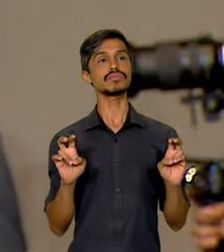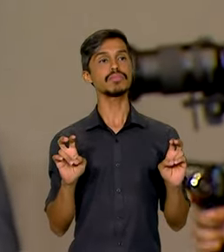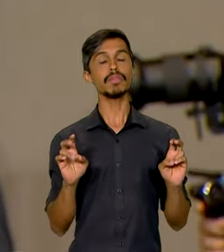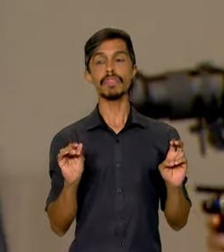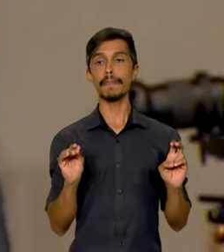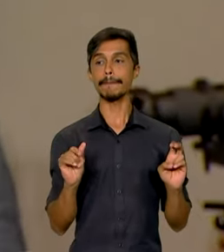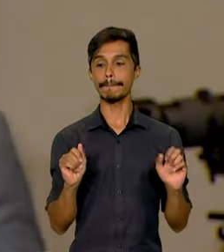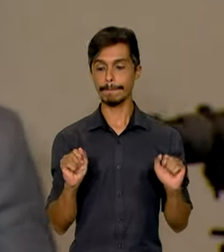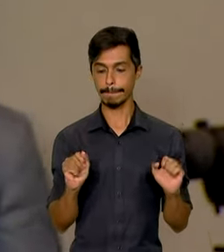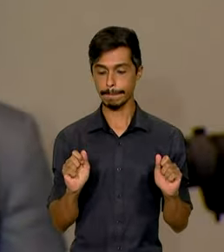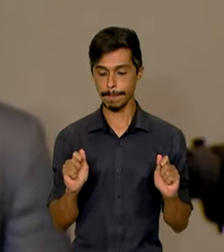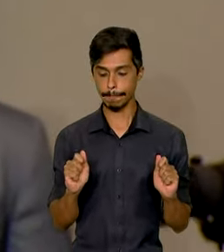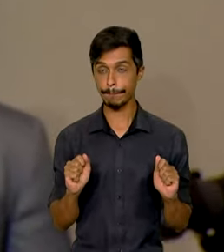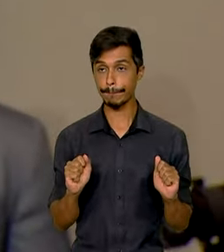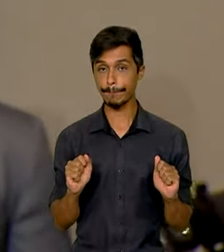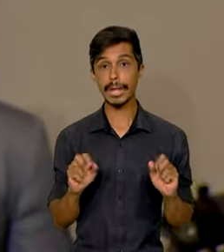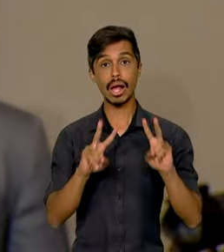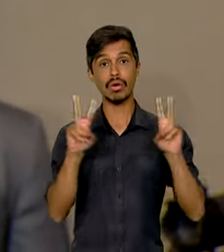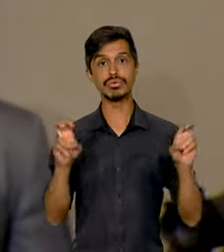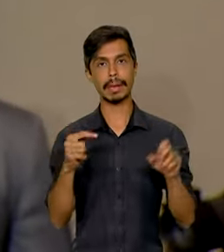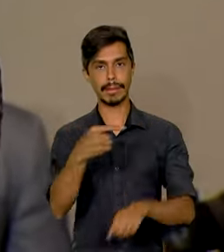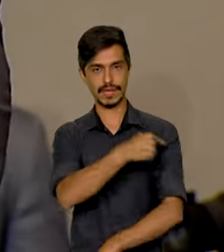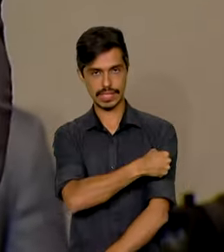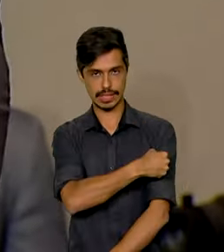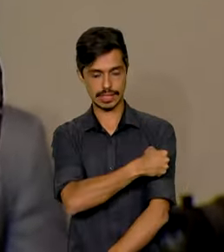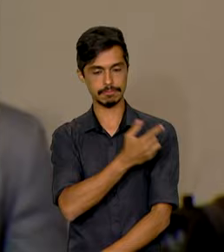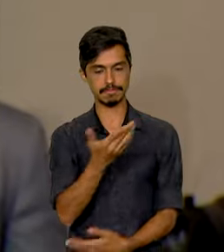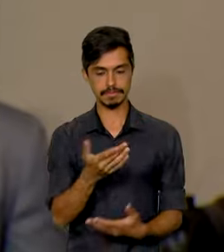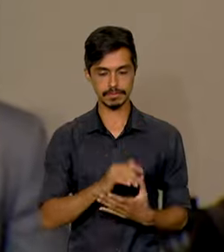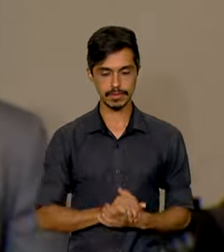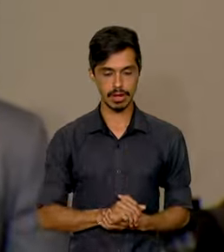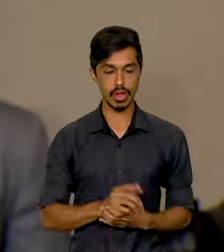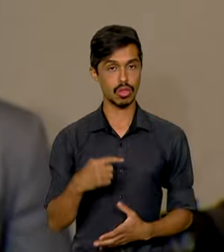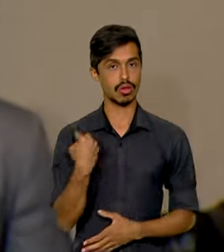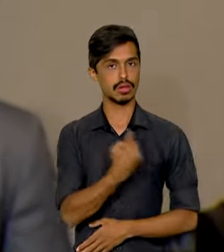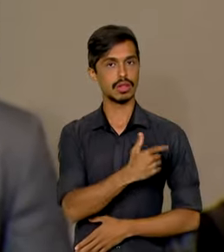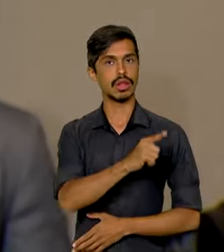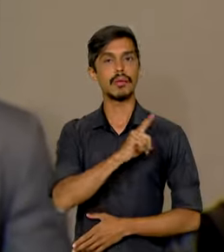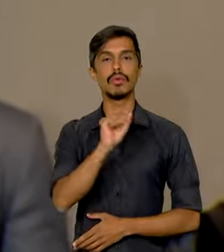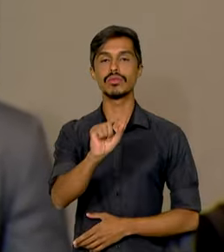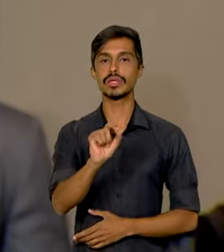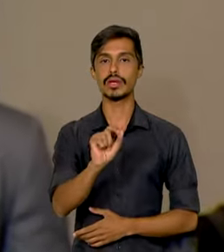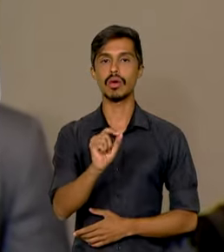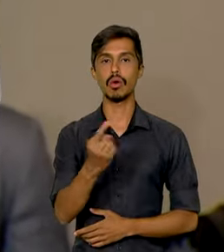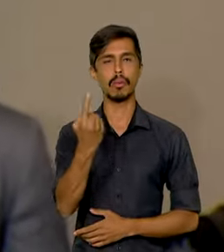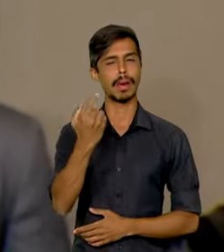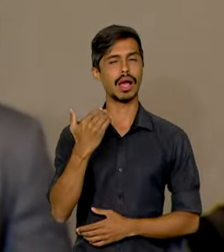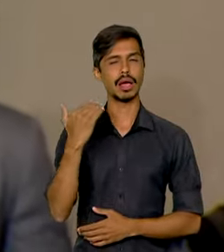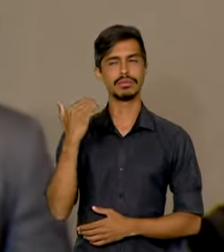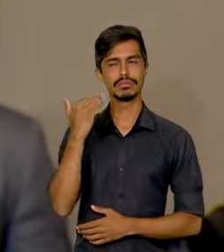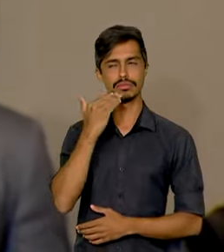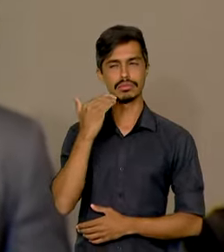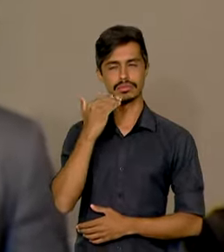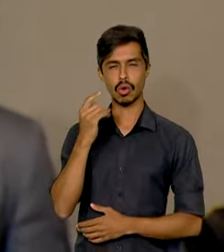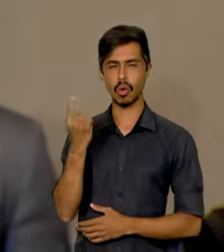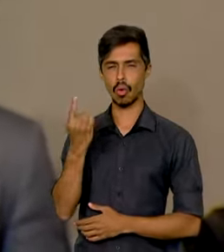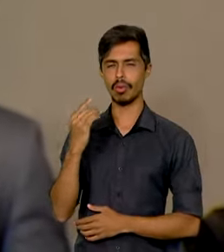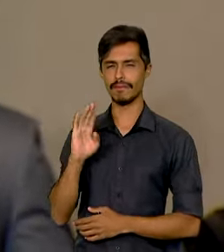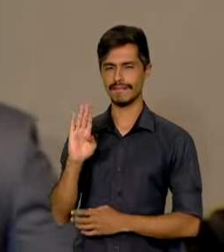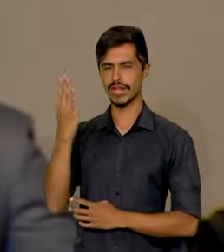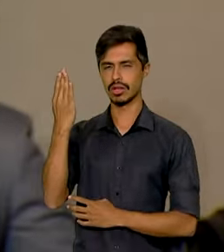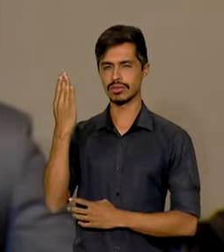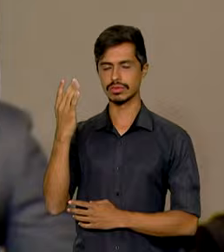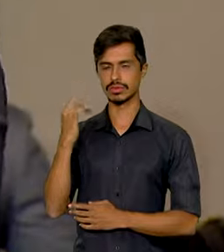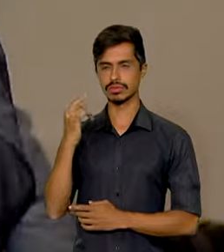Em relação ao tema das vacinas, nós temos uma falácia, que é o tema da